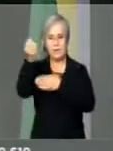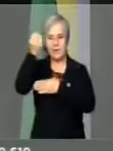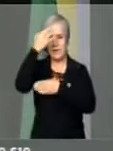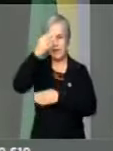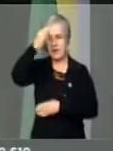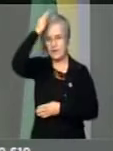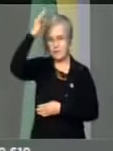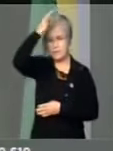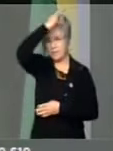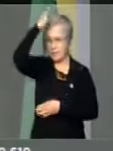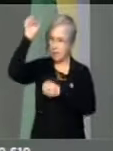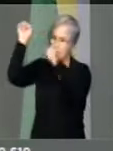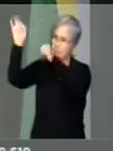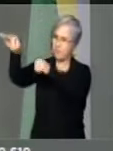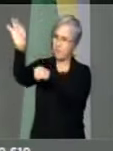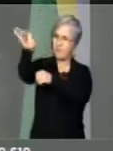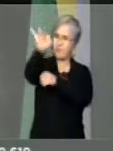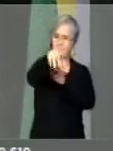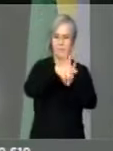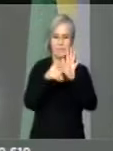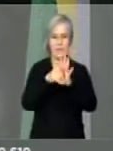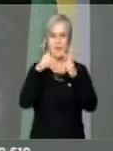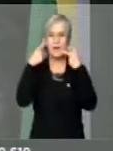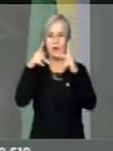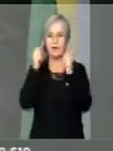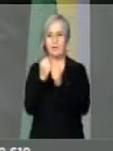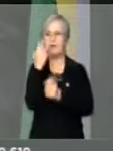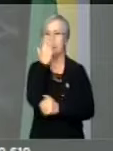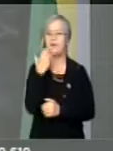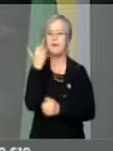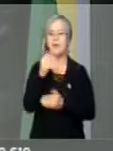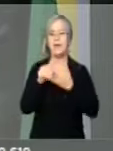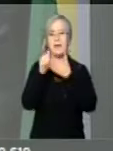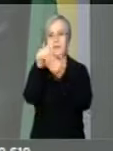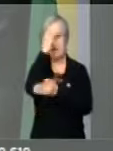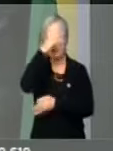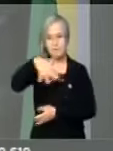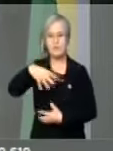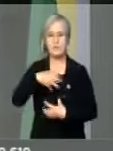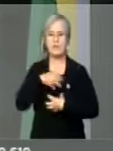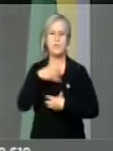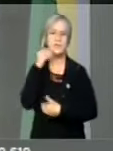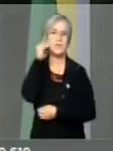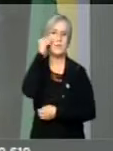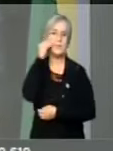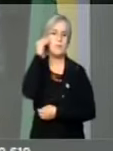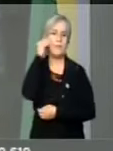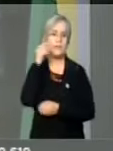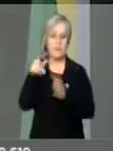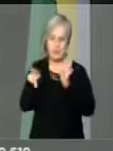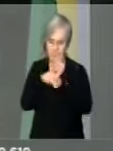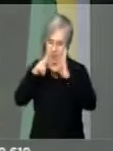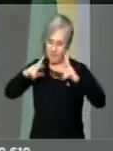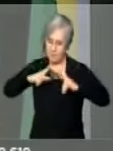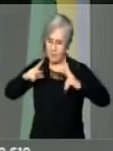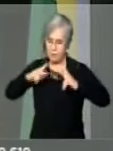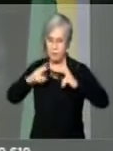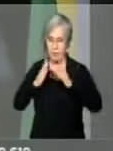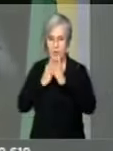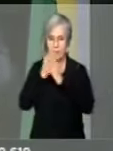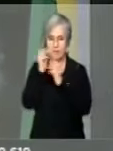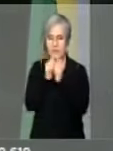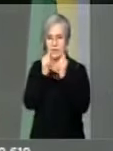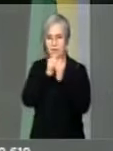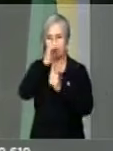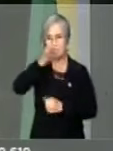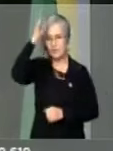Santo, pregando, cantando, e levando as pessoas a viverem essa experiência pessoal com o Espírito Santo, na pessoa do Espírito Santo que nos